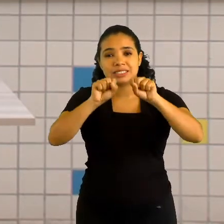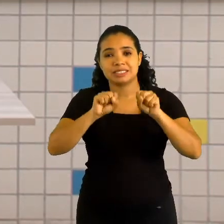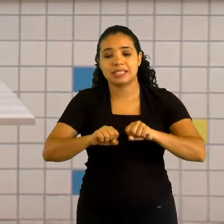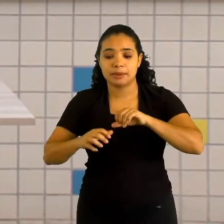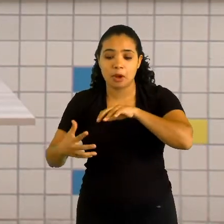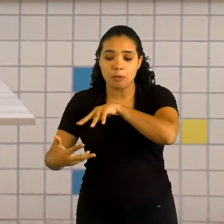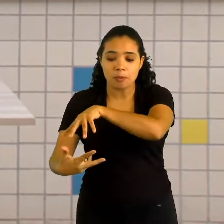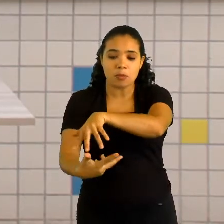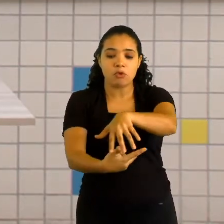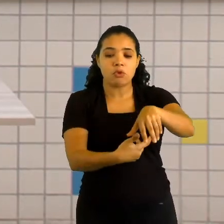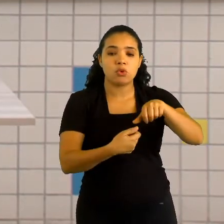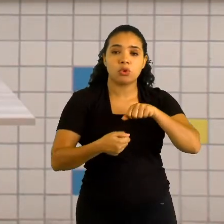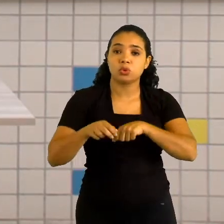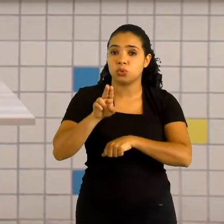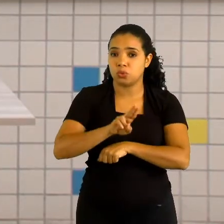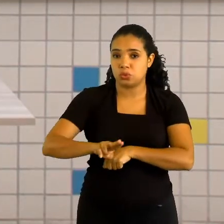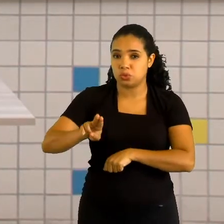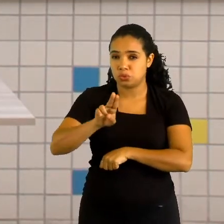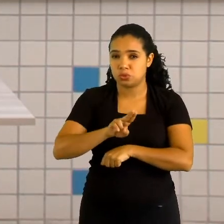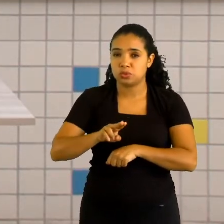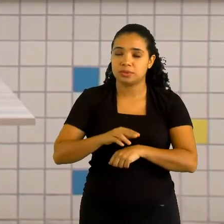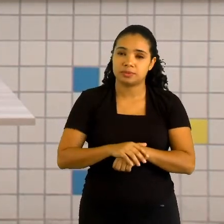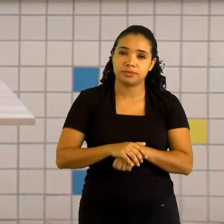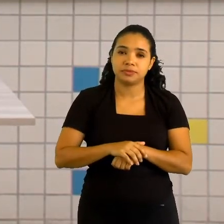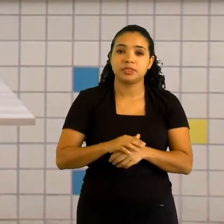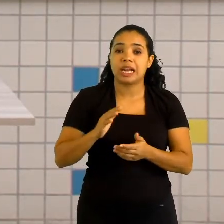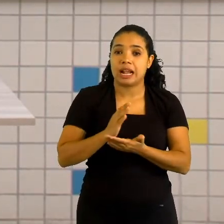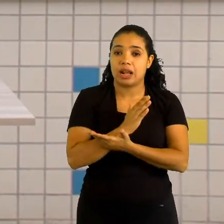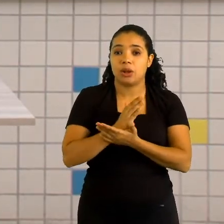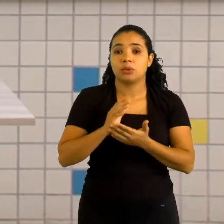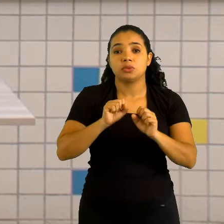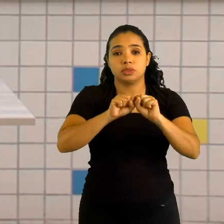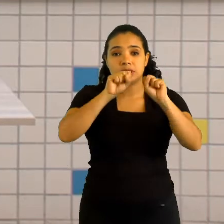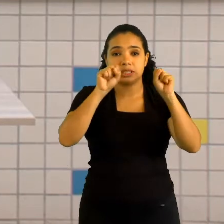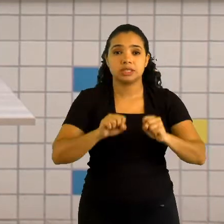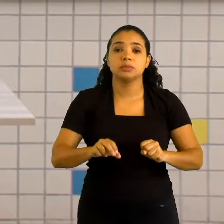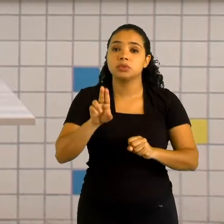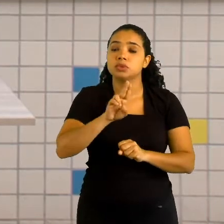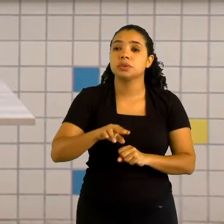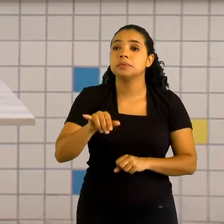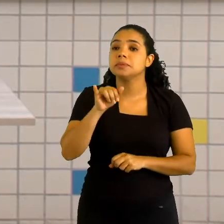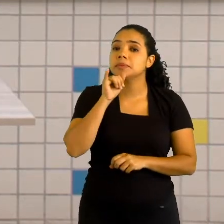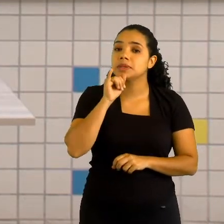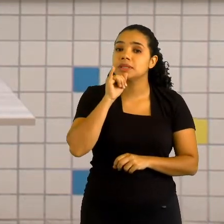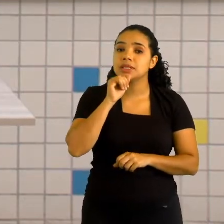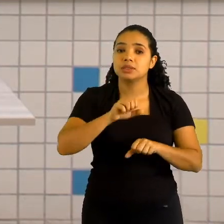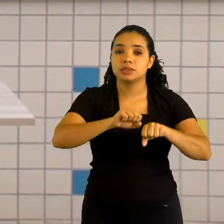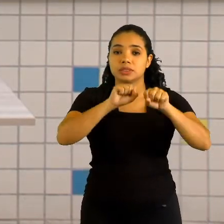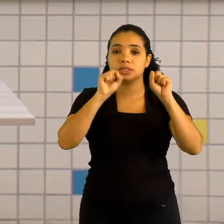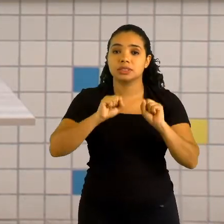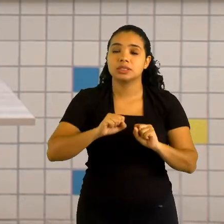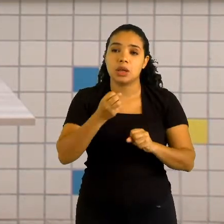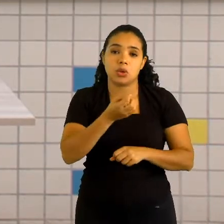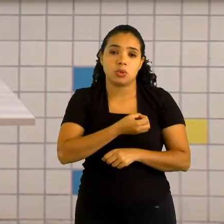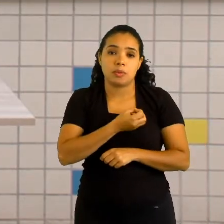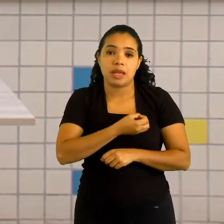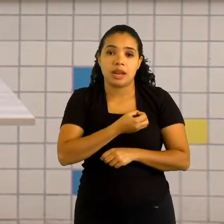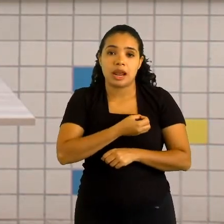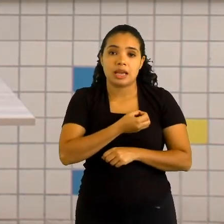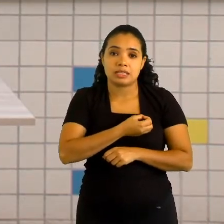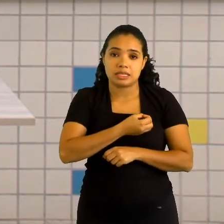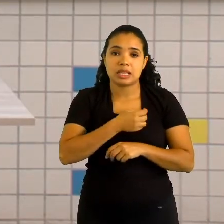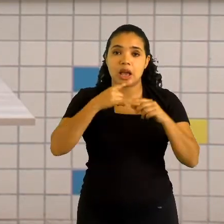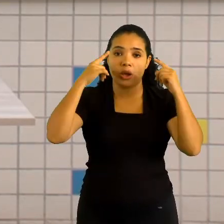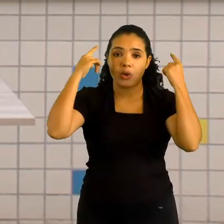usa, né? Alguns sistemas remanescentes nós ainda utilizamos, por exemplo, o sistema de numeração romano, né? Tem alguns relógios